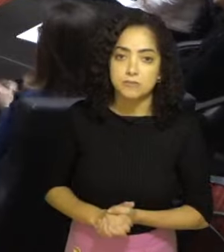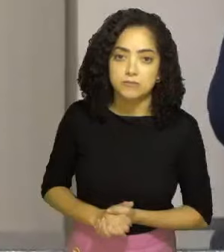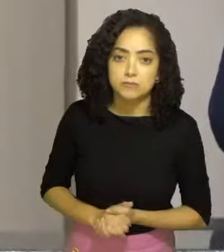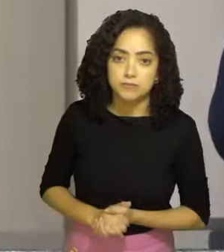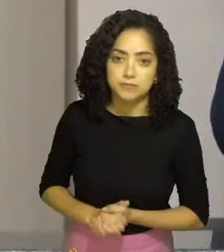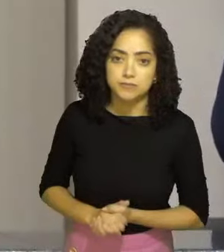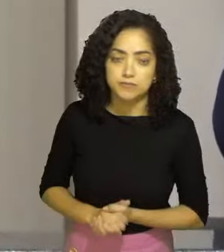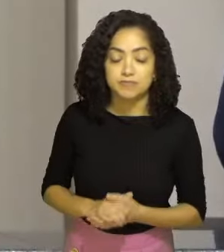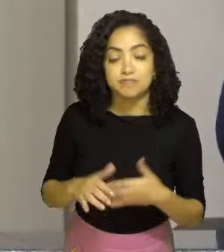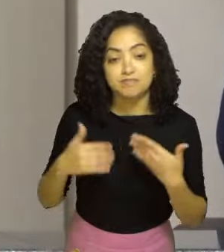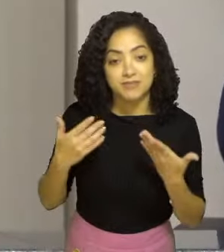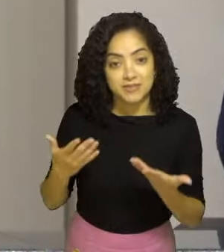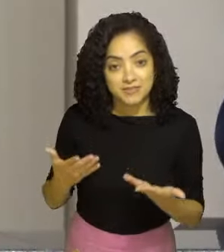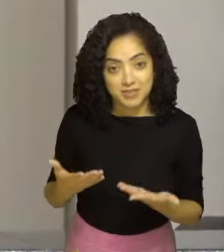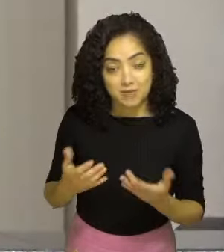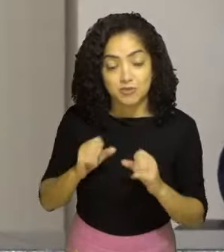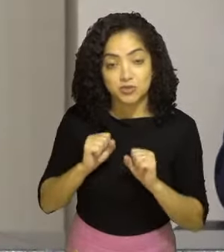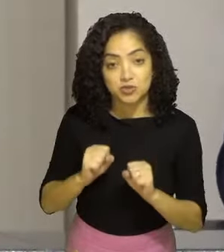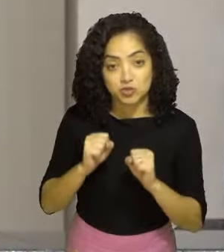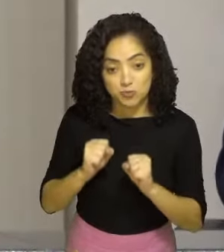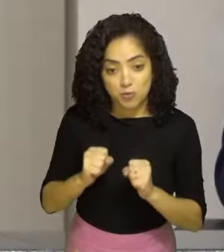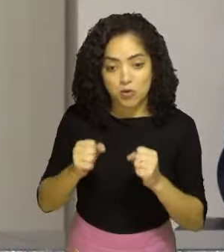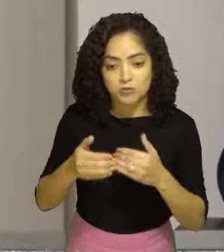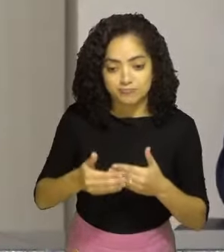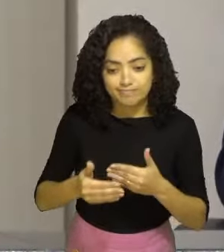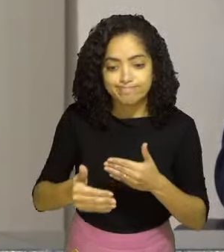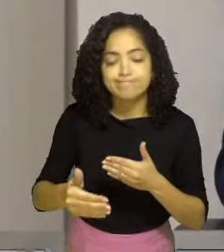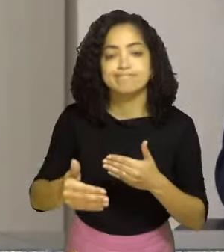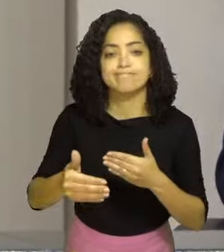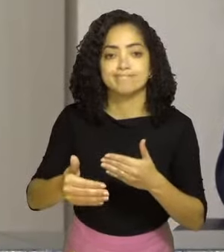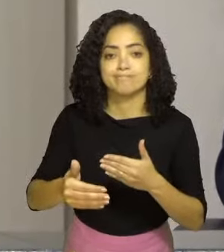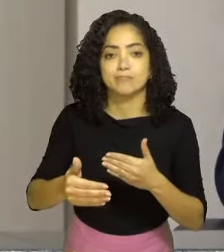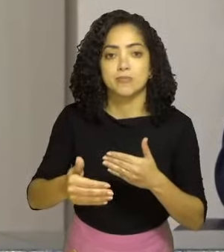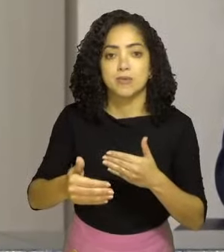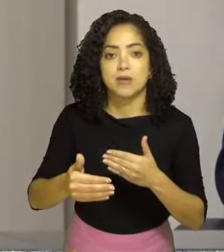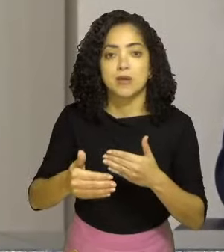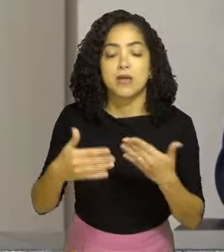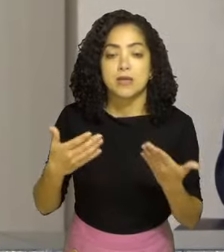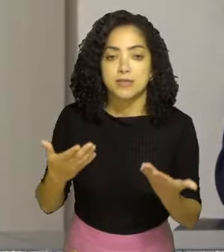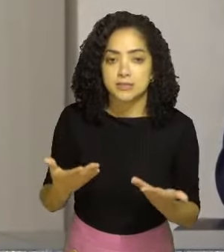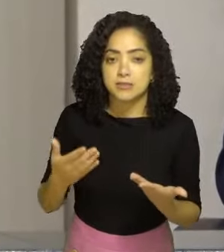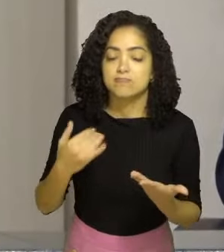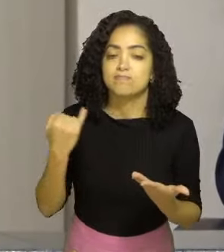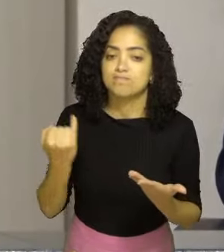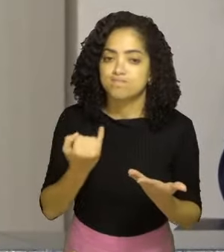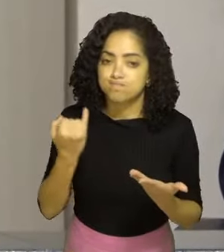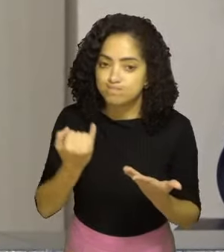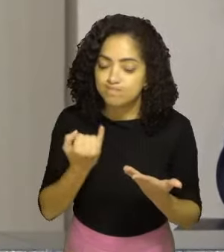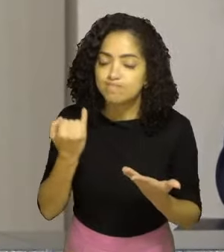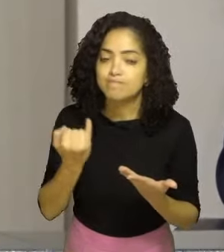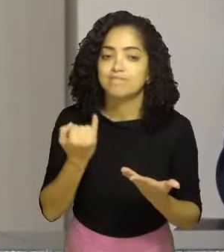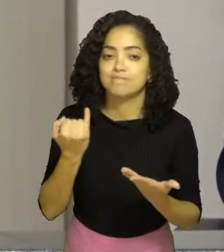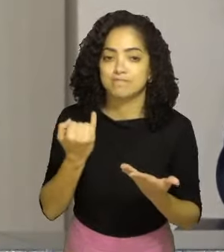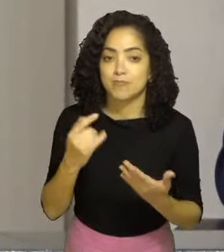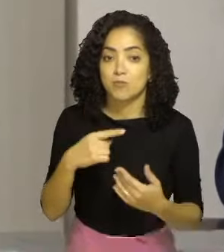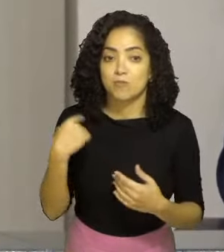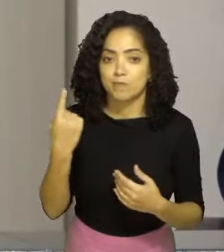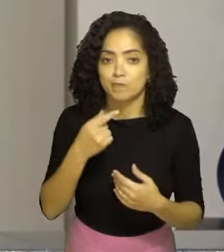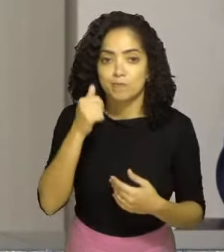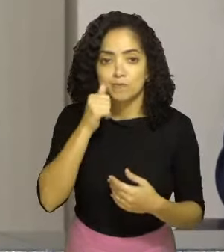Quem sabe a gente possa dar esse passo que seria extremamente significativo para nós